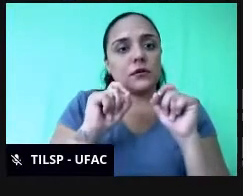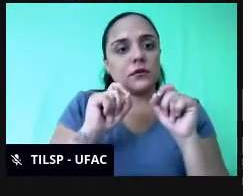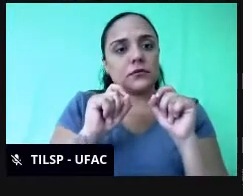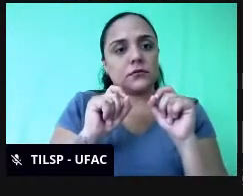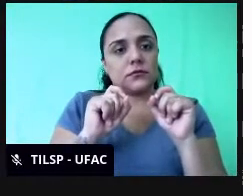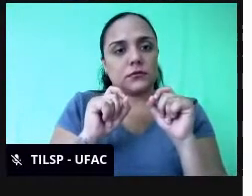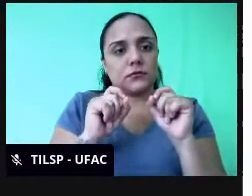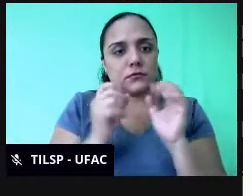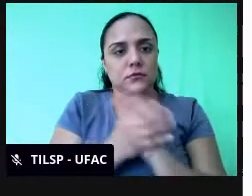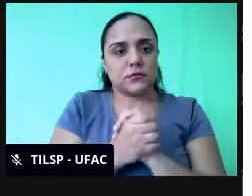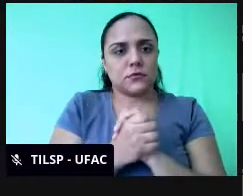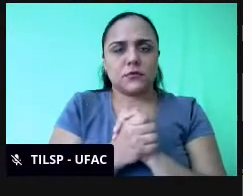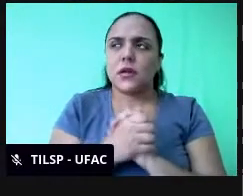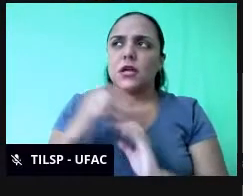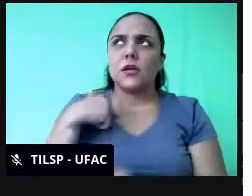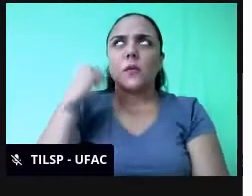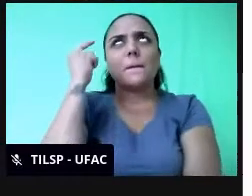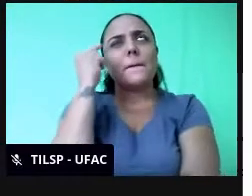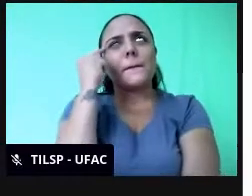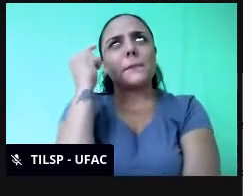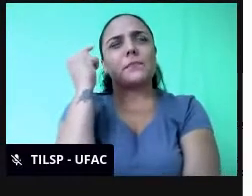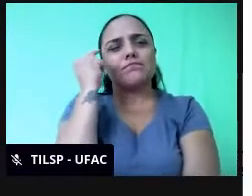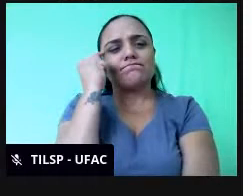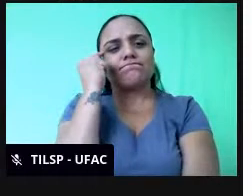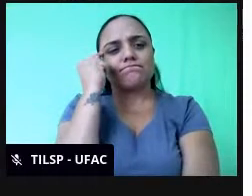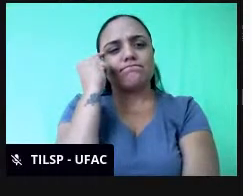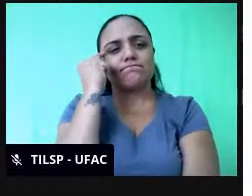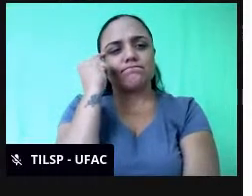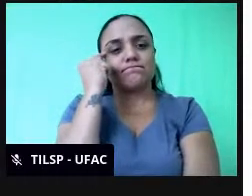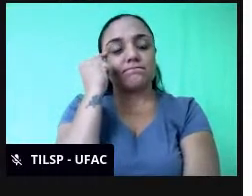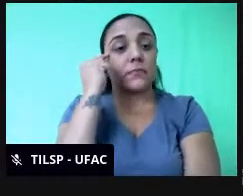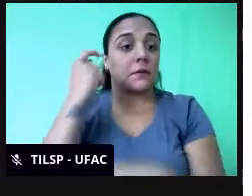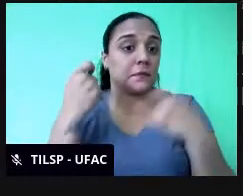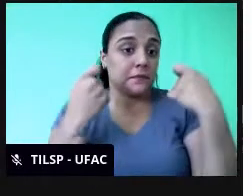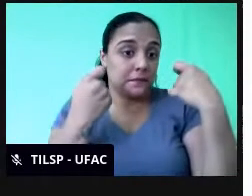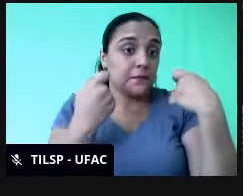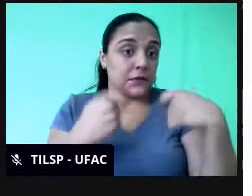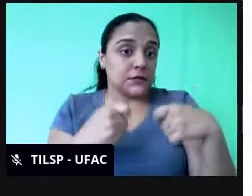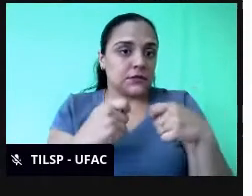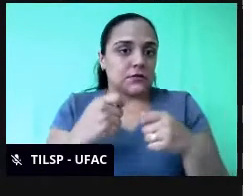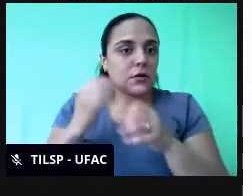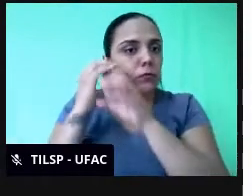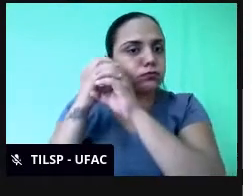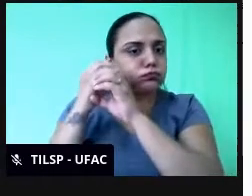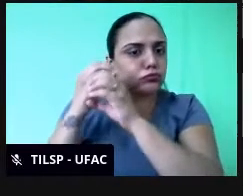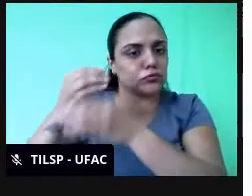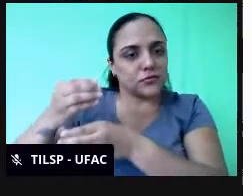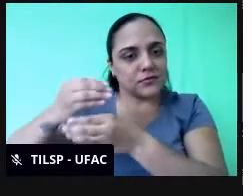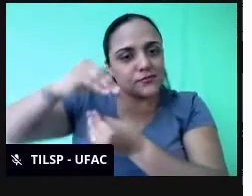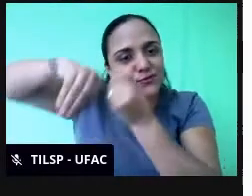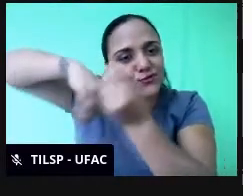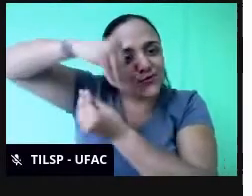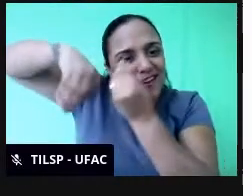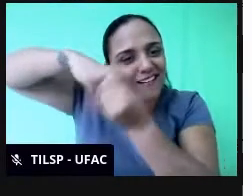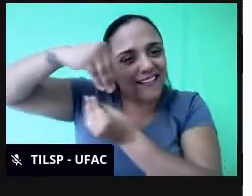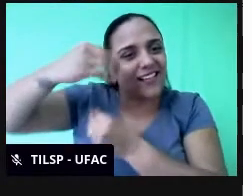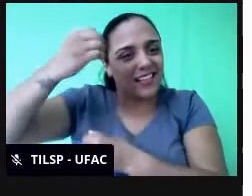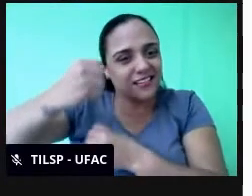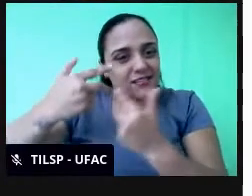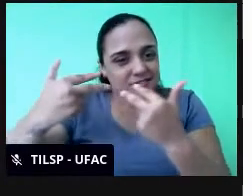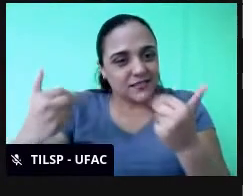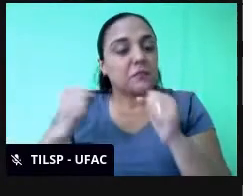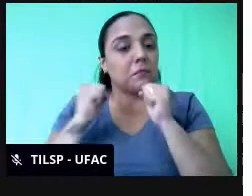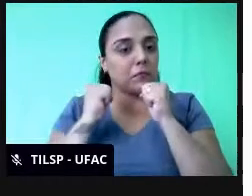para atingir, o que eu vou colocar? Às vezes vai necessitar colocar um suplemento. Lanche da manhã, como que eu vou atingir 30